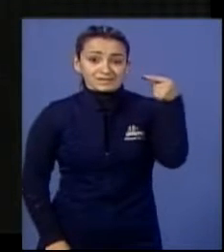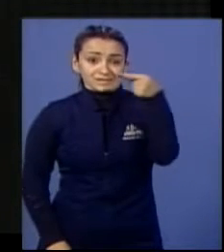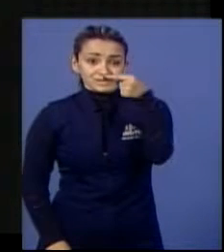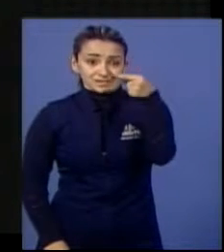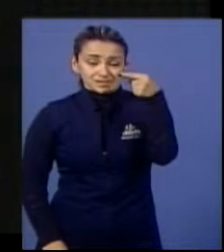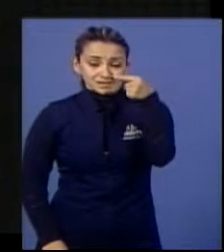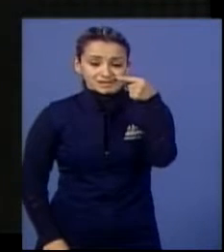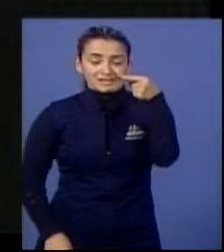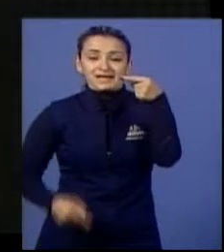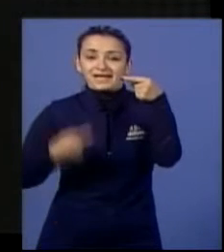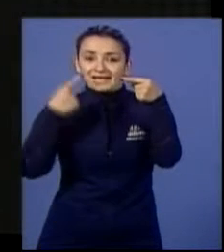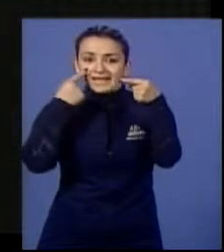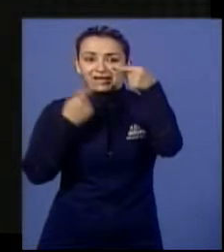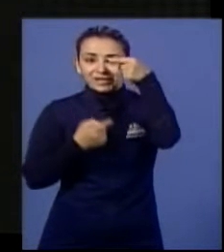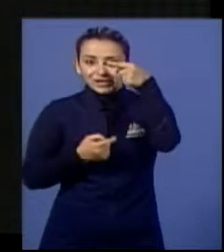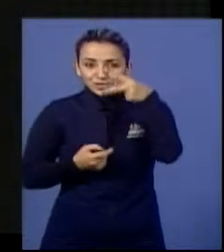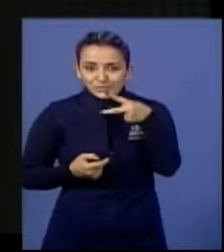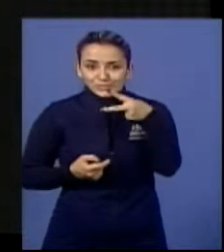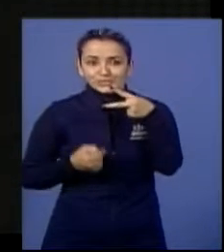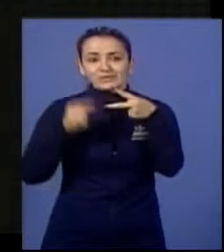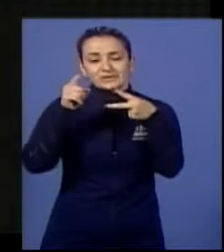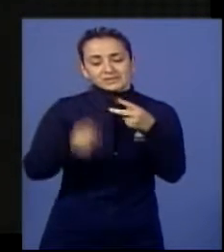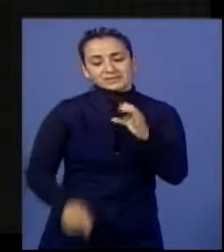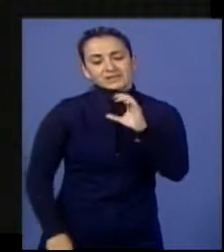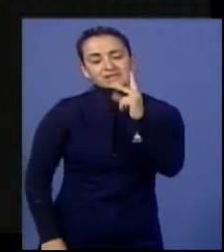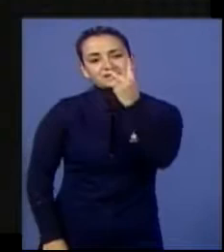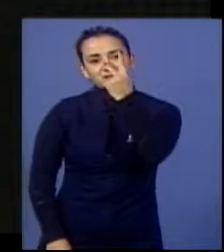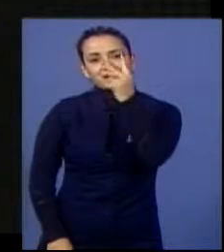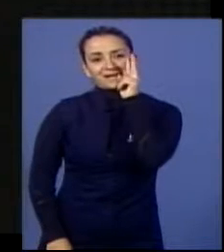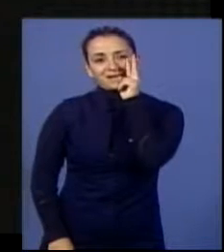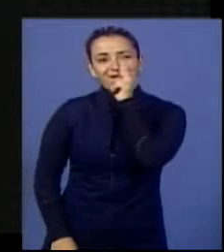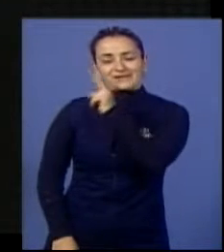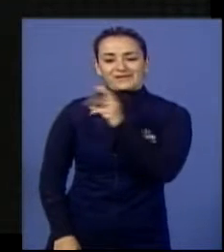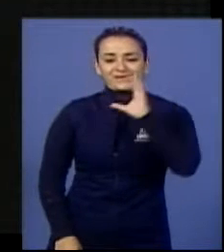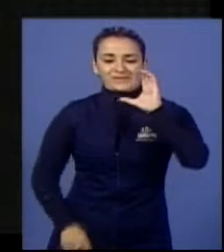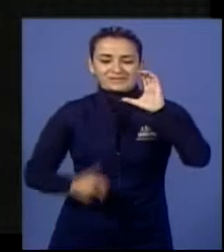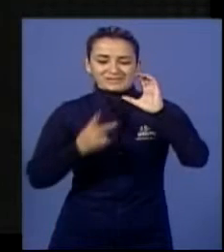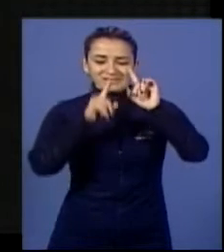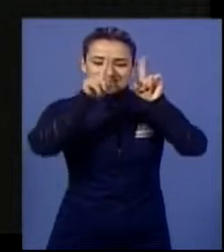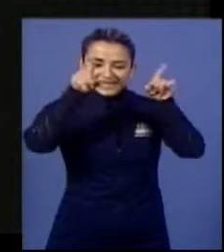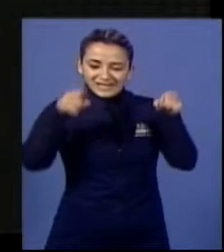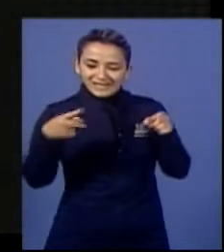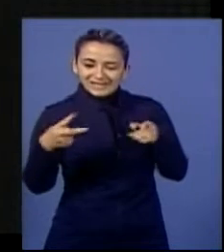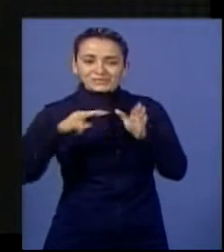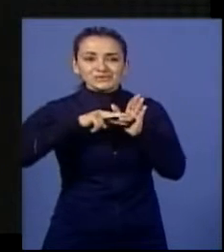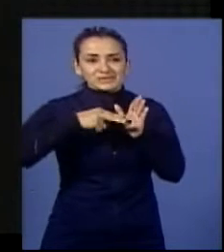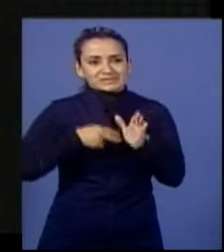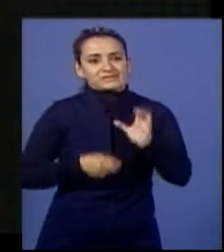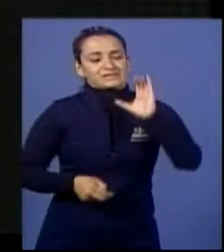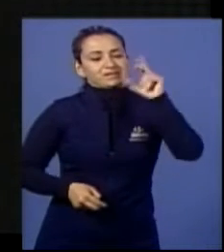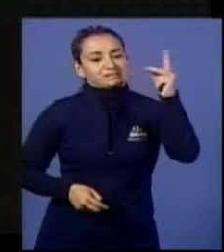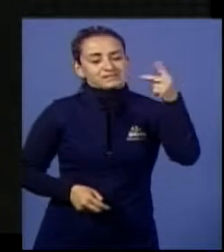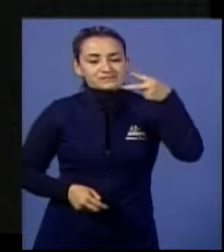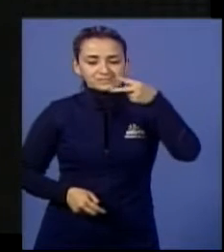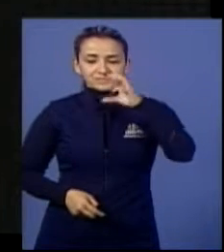uma dupla carbono e hidrogênio. É isso que significa CH duas vezes. Daí vem novamente